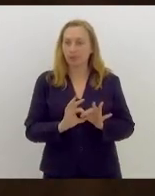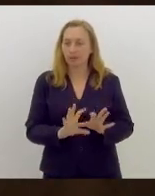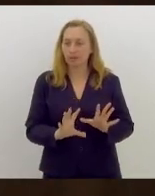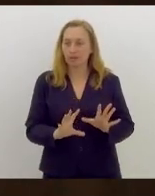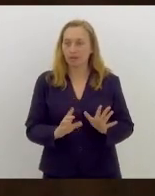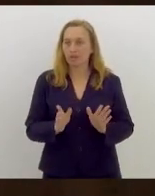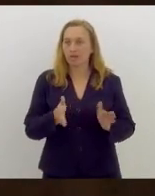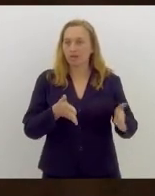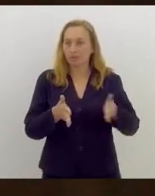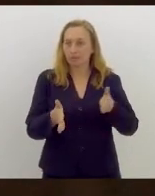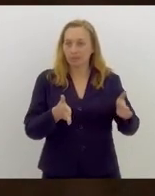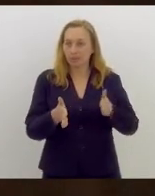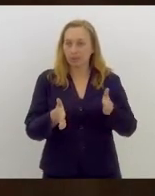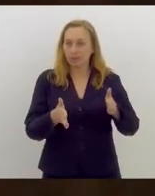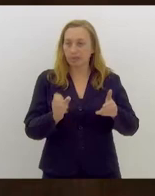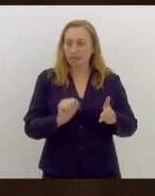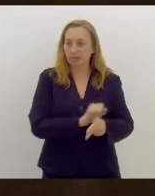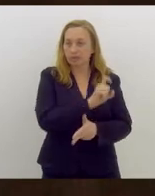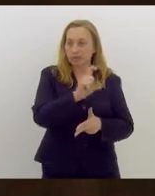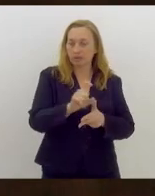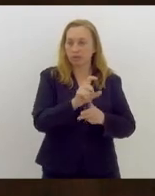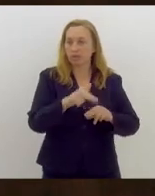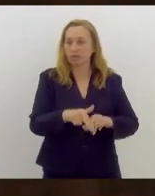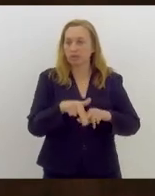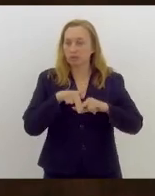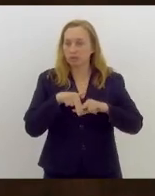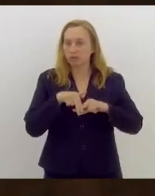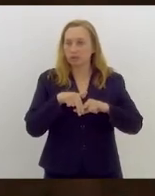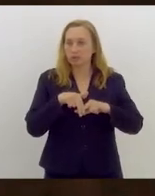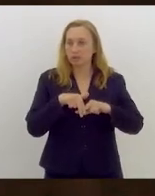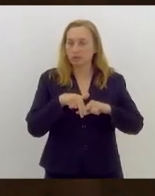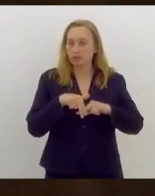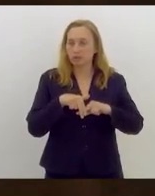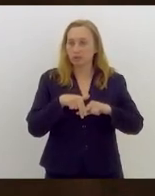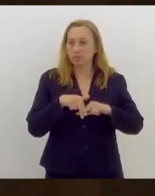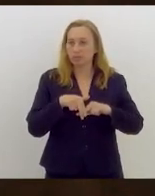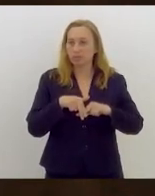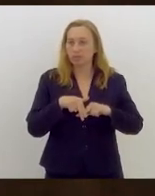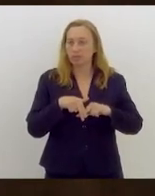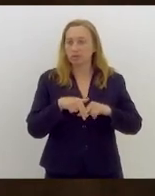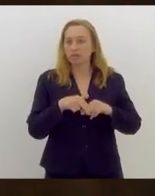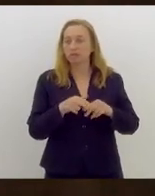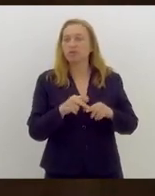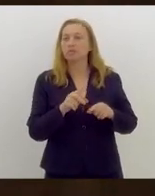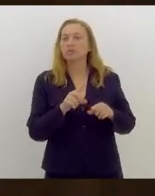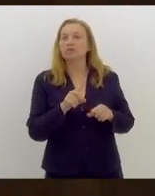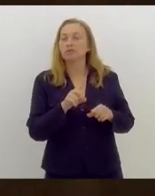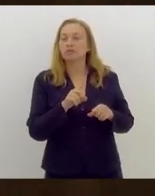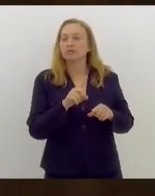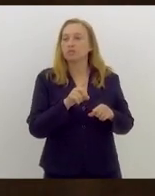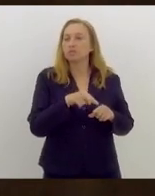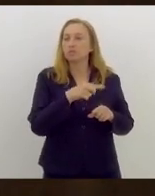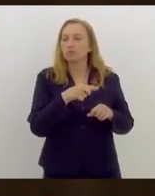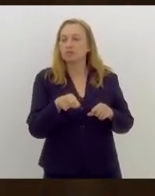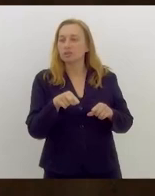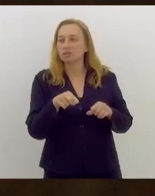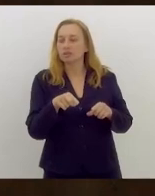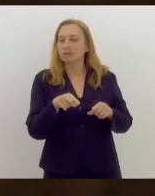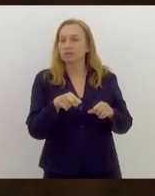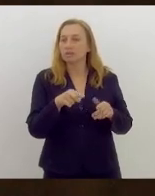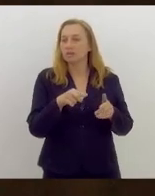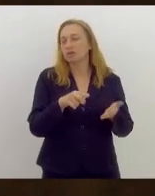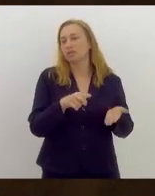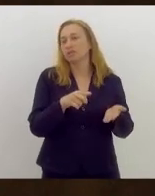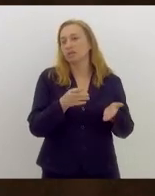dá prazo para o Executivo por isso para cortar o vício de iniciativa deveria